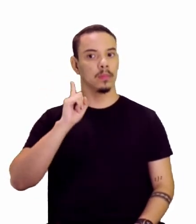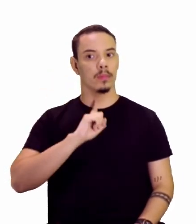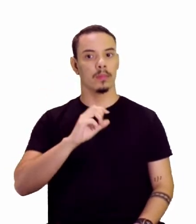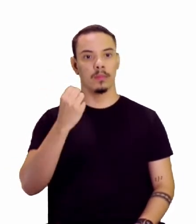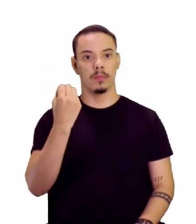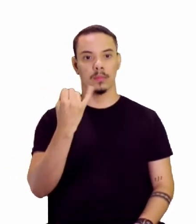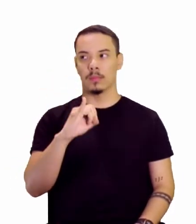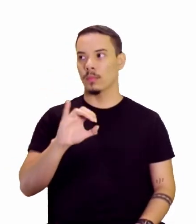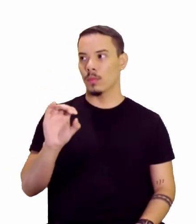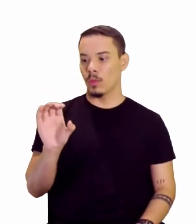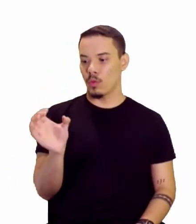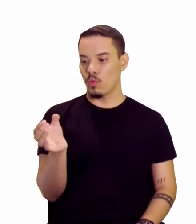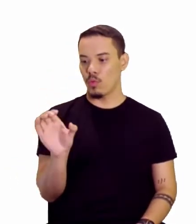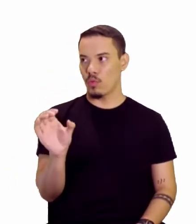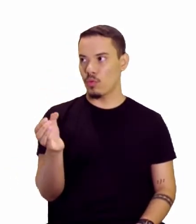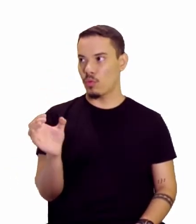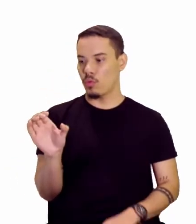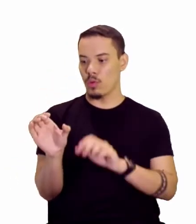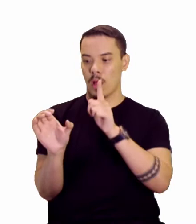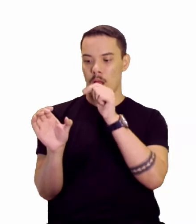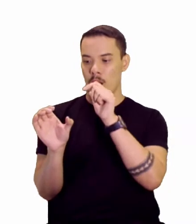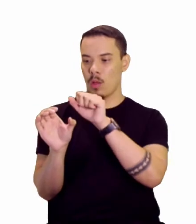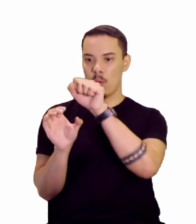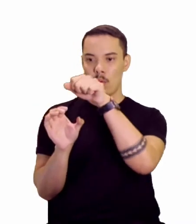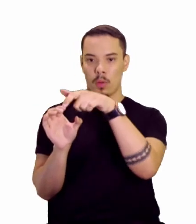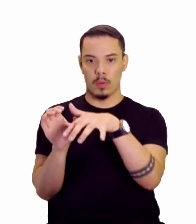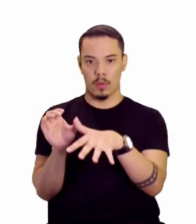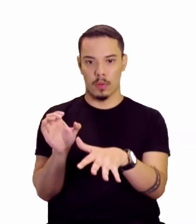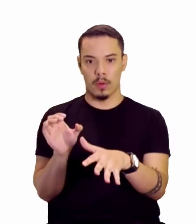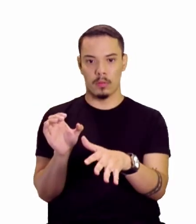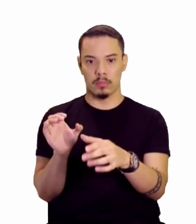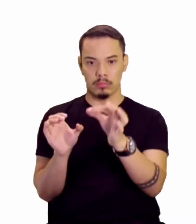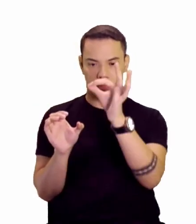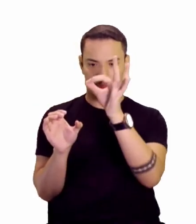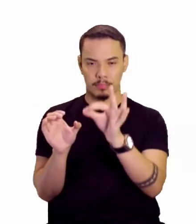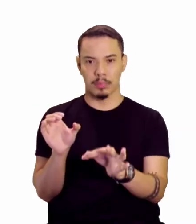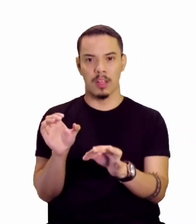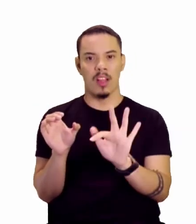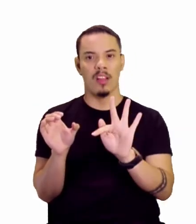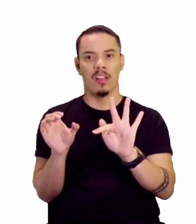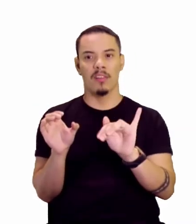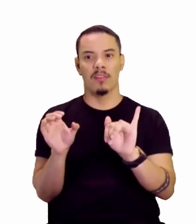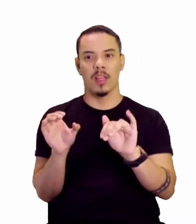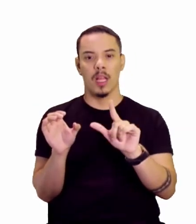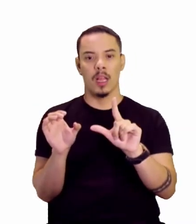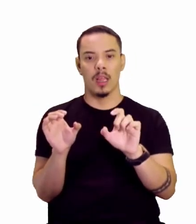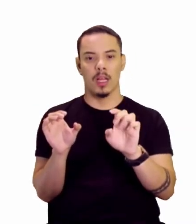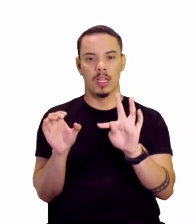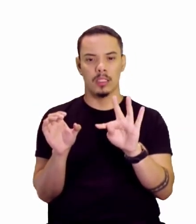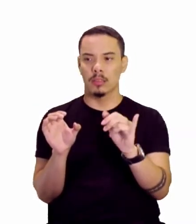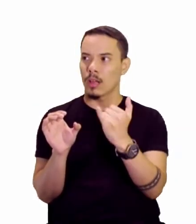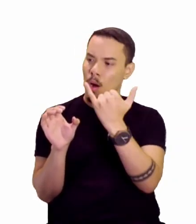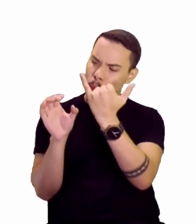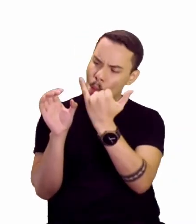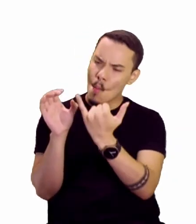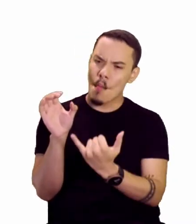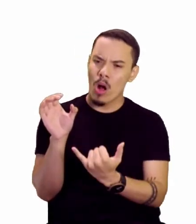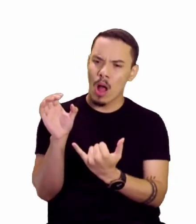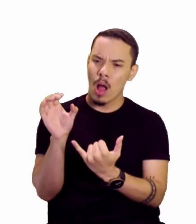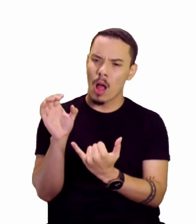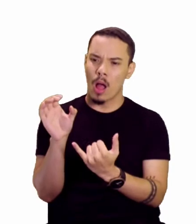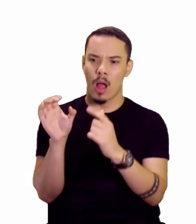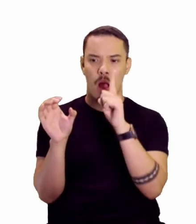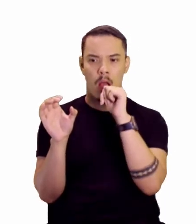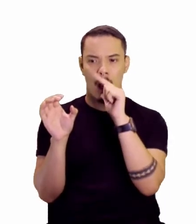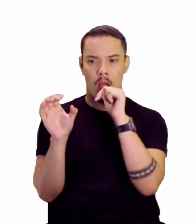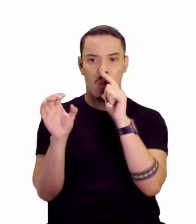uma torneira de forma que sai apenas um filete, né, o filetezinho bem fininho aqui, ó, de água, a área